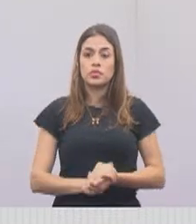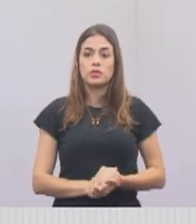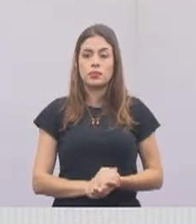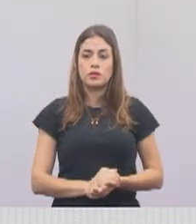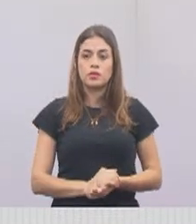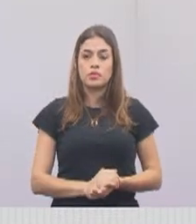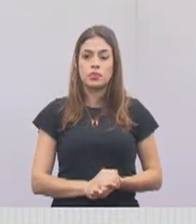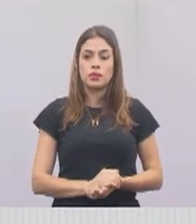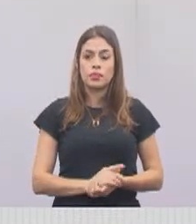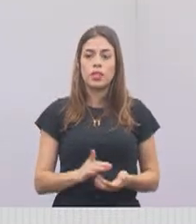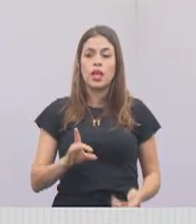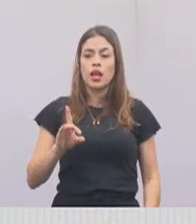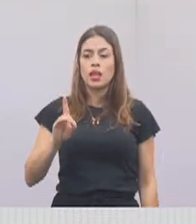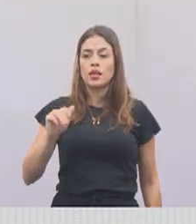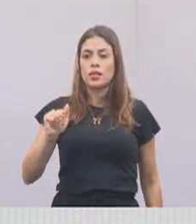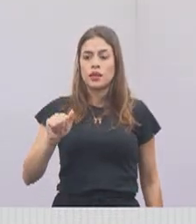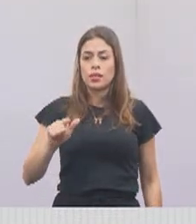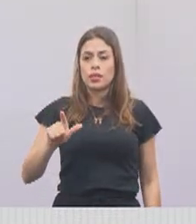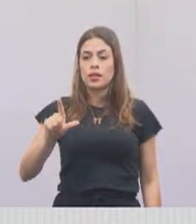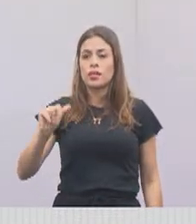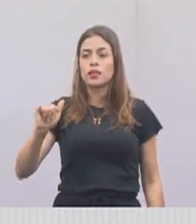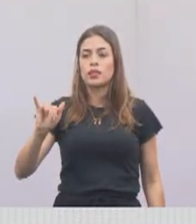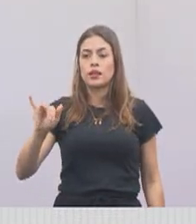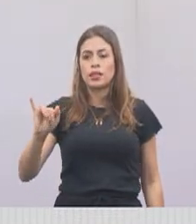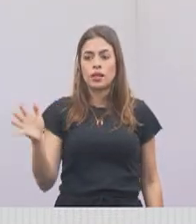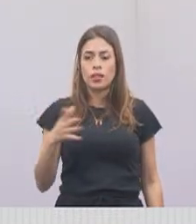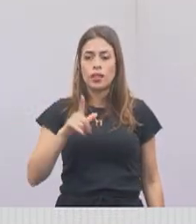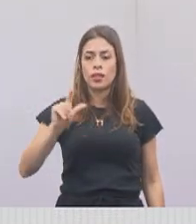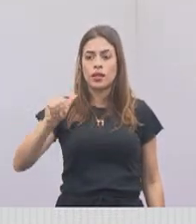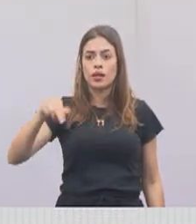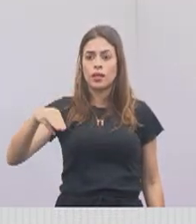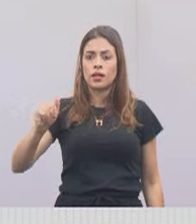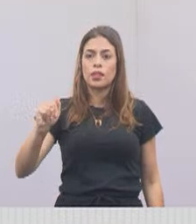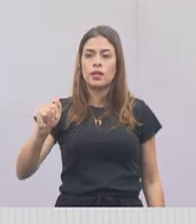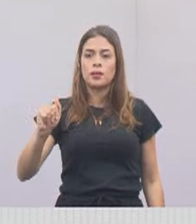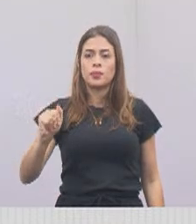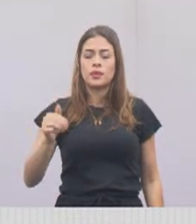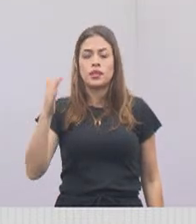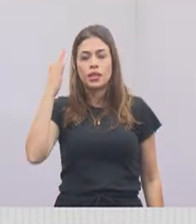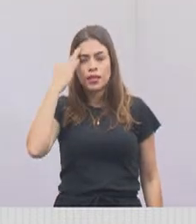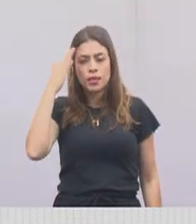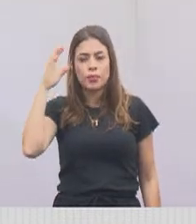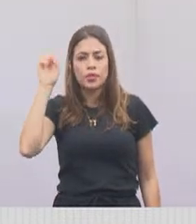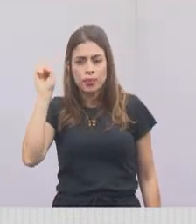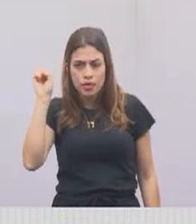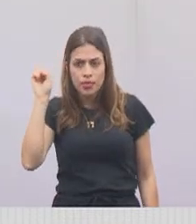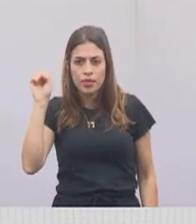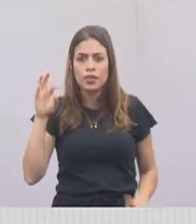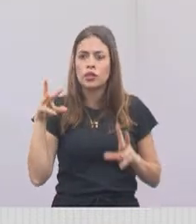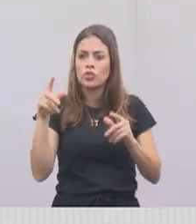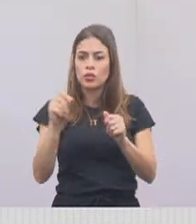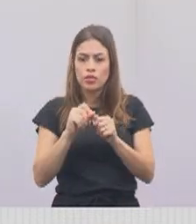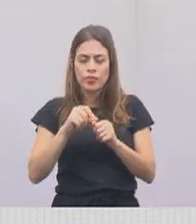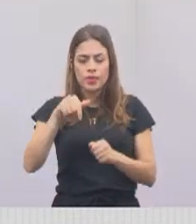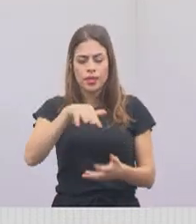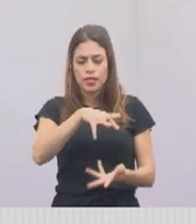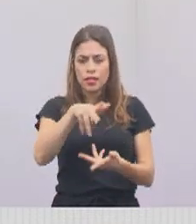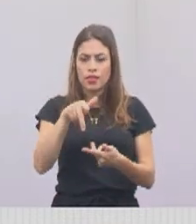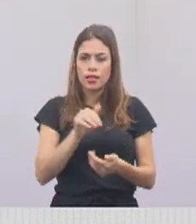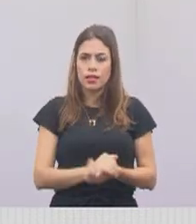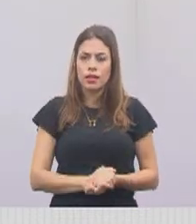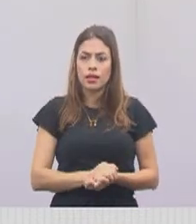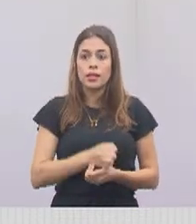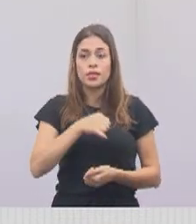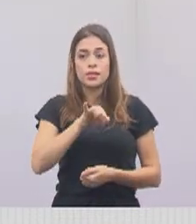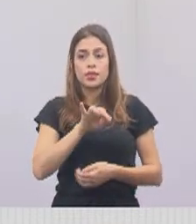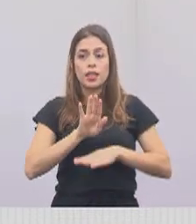é de Dalai Lama, não preciso falar muita coisa, né? Sobre a sabedoria e tudo aquilo que Dalai Lama já fez nessa terra. Se